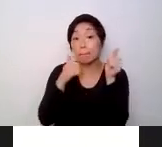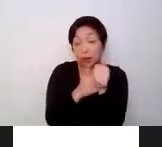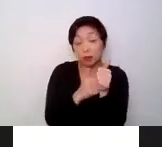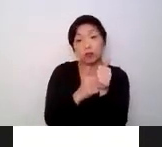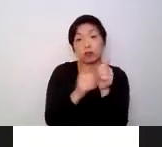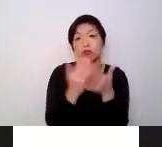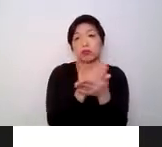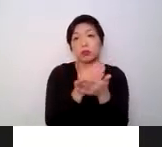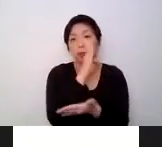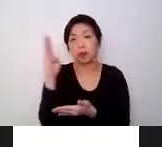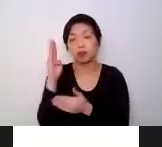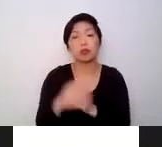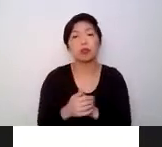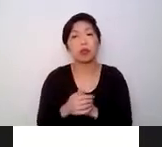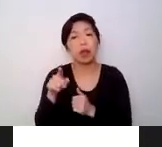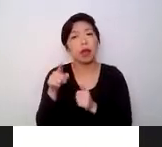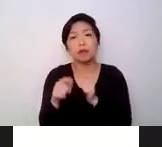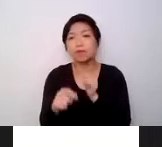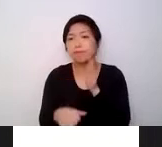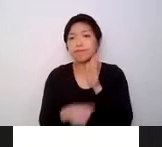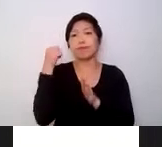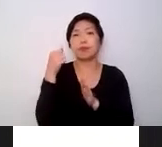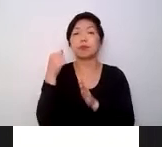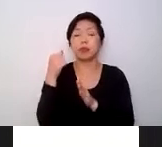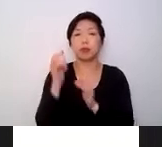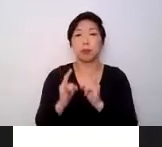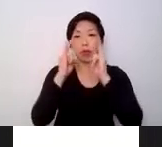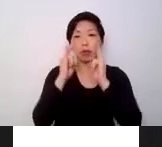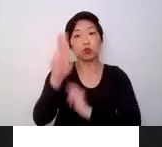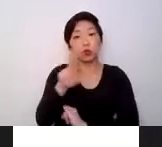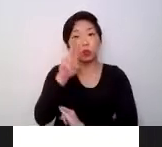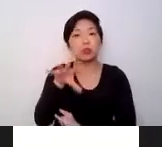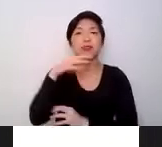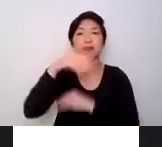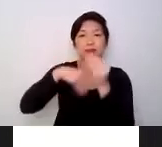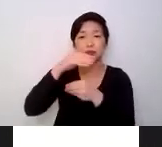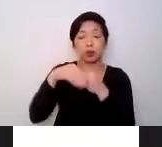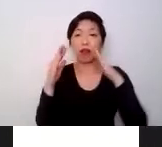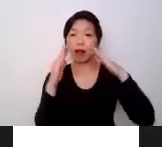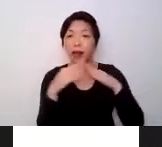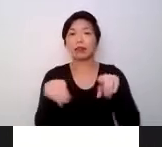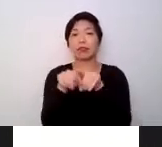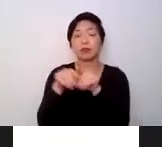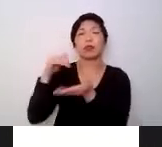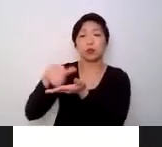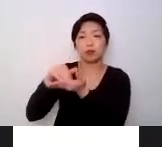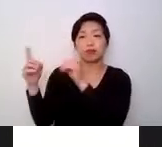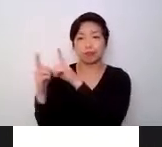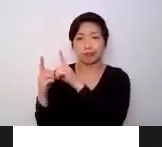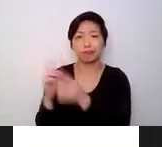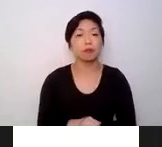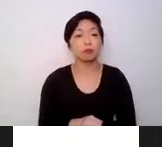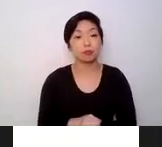ele vai ser um dos pioneiros nisso e a gente consegue perceber quantos edifícios, por exemplo, que eu mostrei anteriormente, ali da